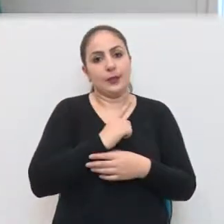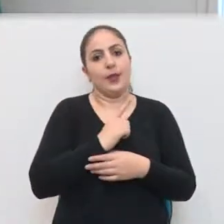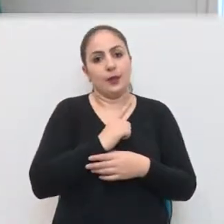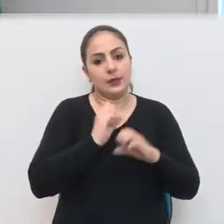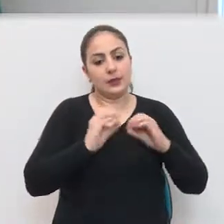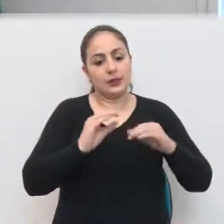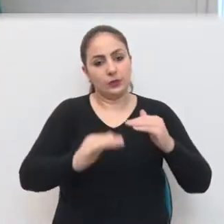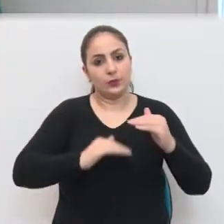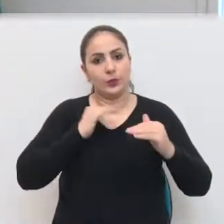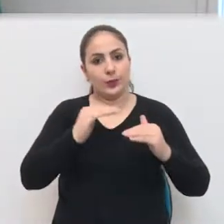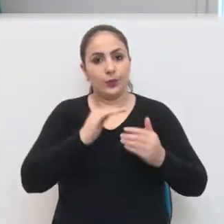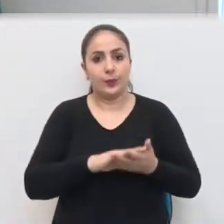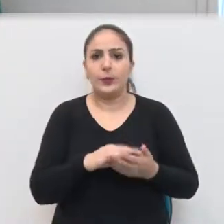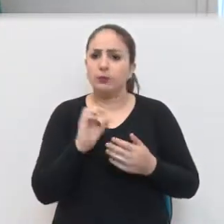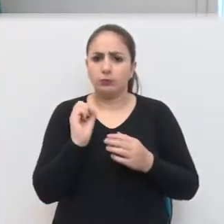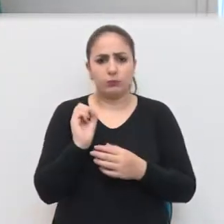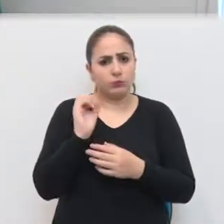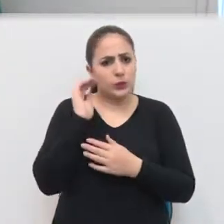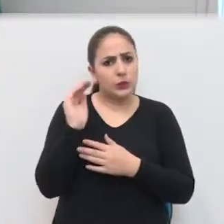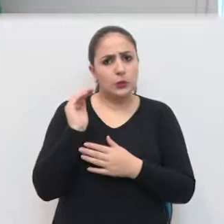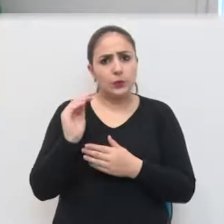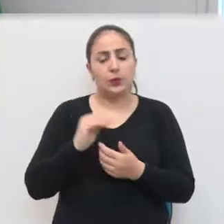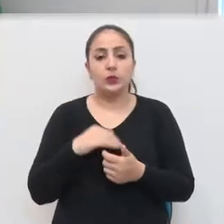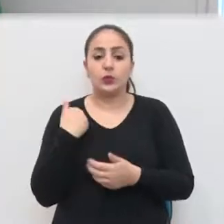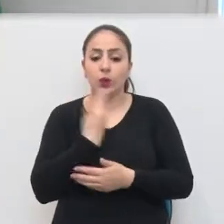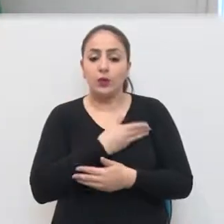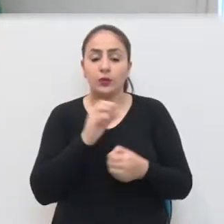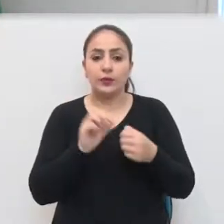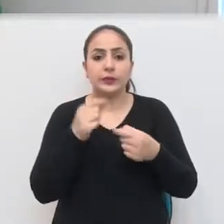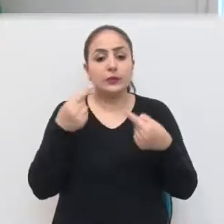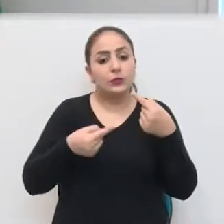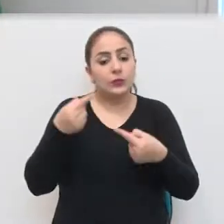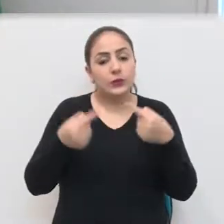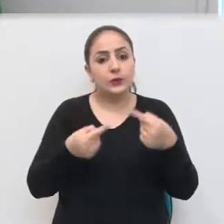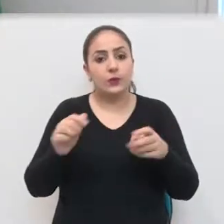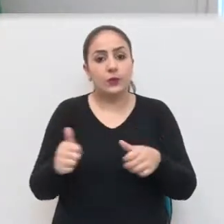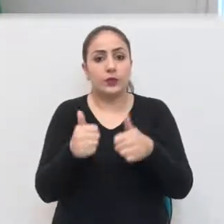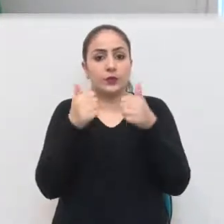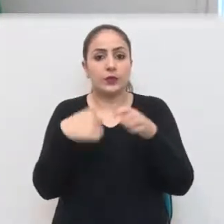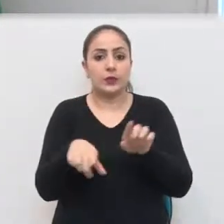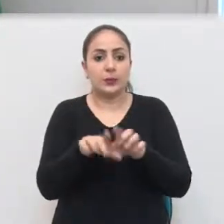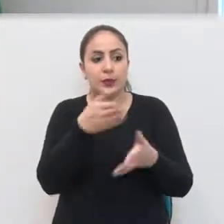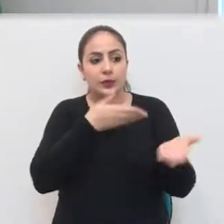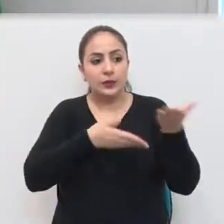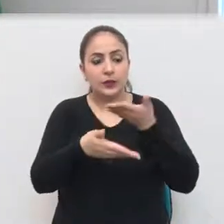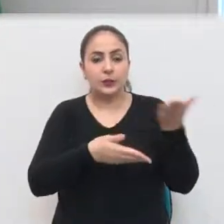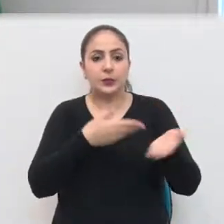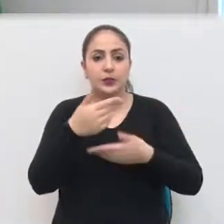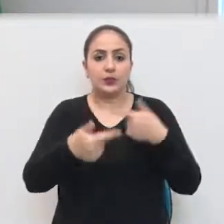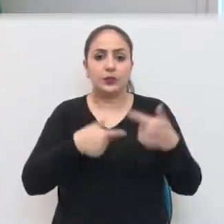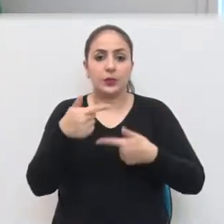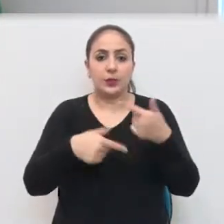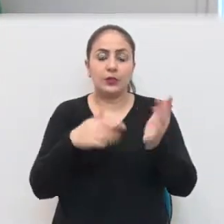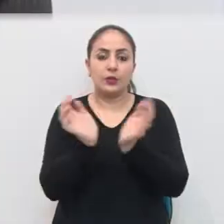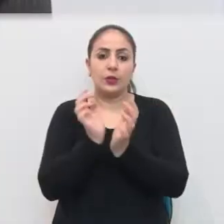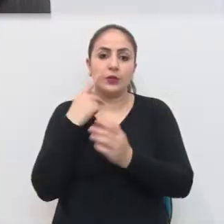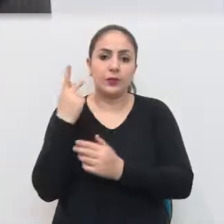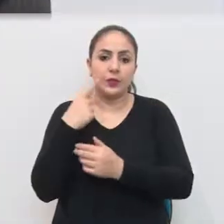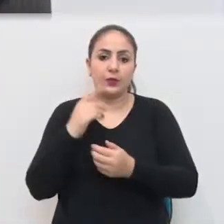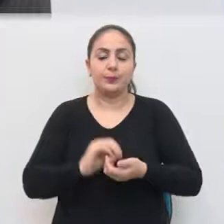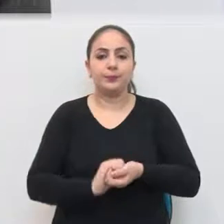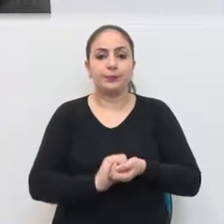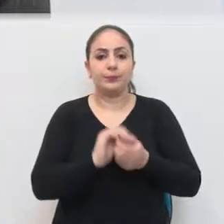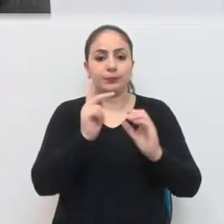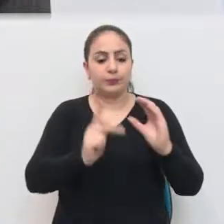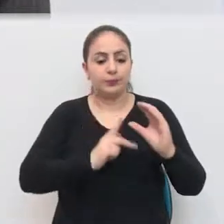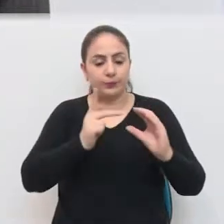legislatura, tranquilo, só vai valer para a próxima legislatura. Então a gente só quer fazer o debate e qualificar o atendimento e o serviço dos colegas vereadores. A